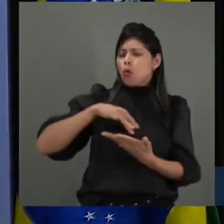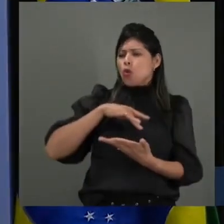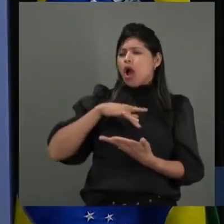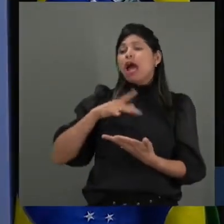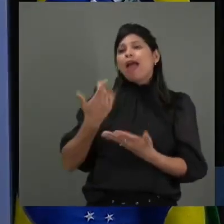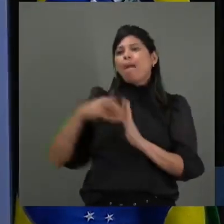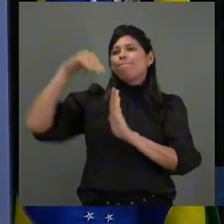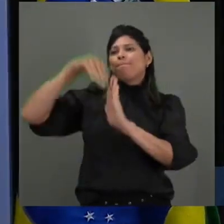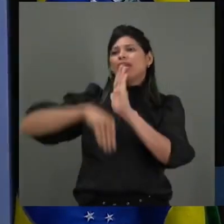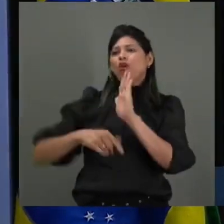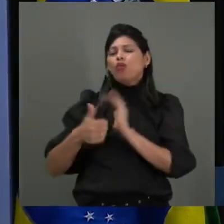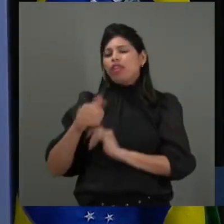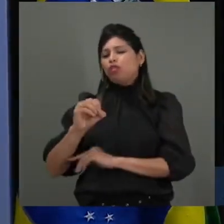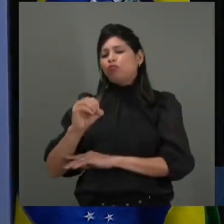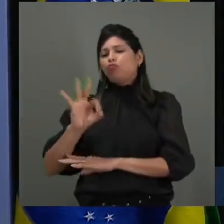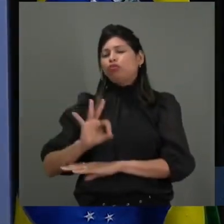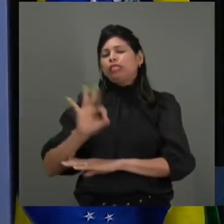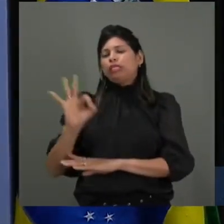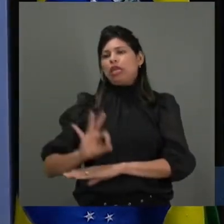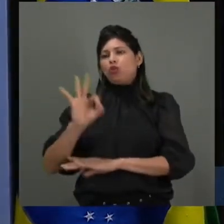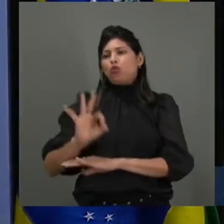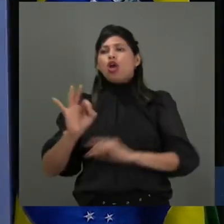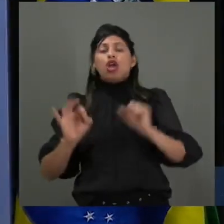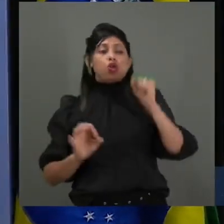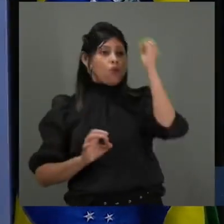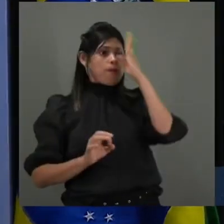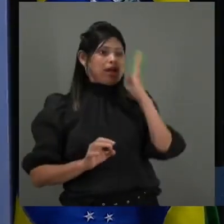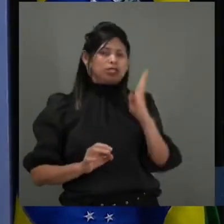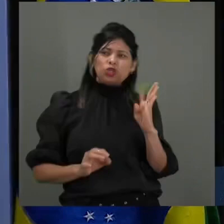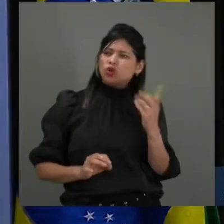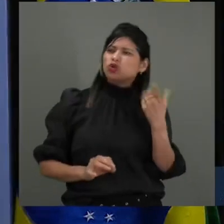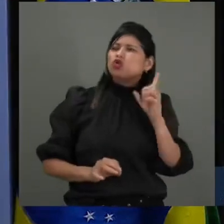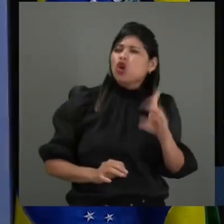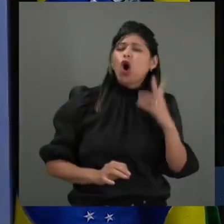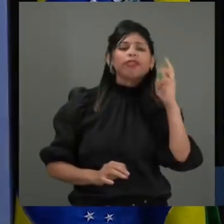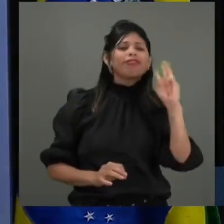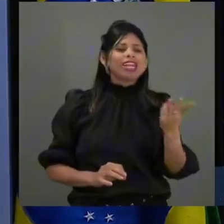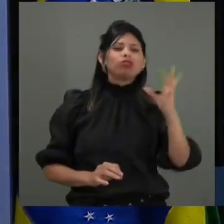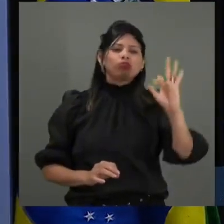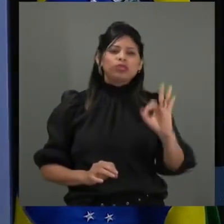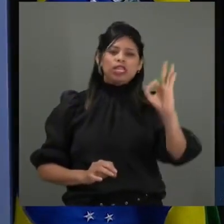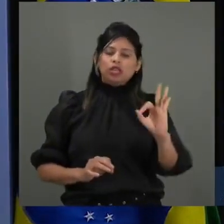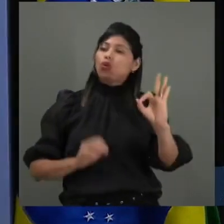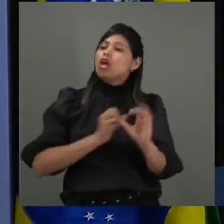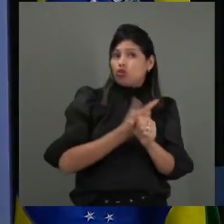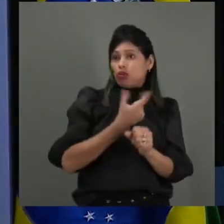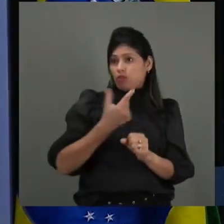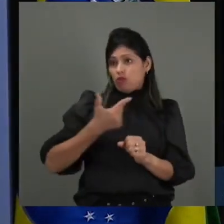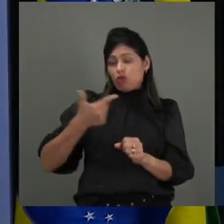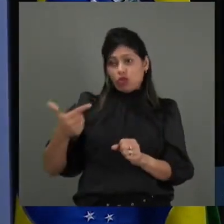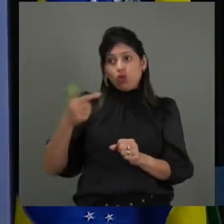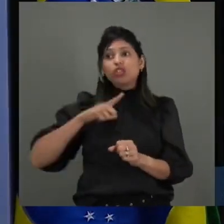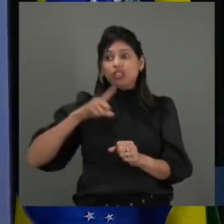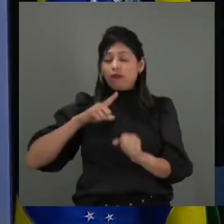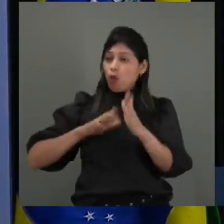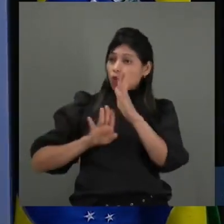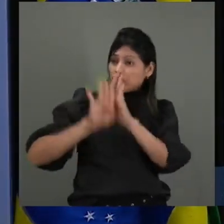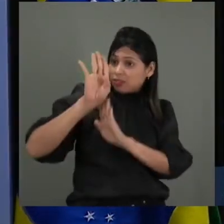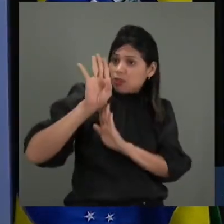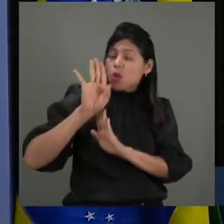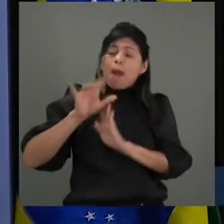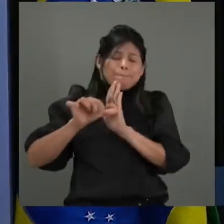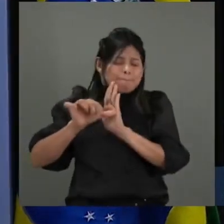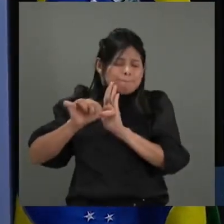o Brasil apenas 3%. E em 2021, crescemos 4,6% e 2,9% em 2002. Pela primeira vez na